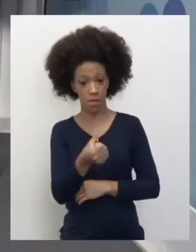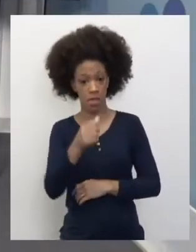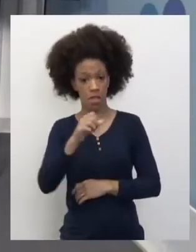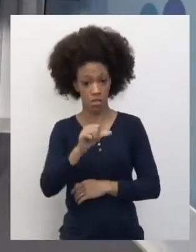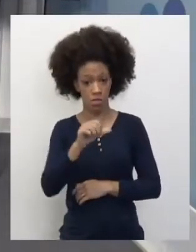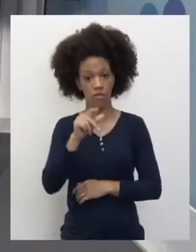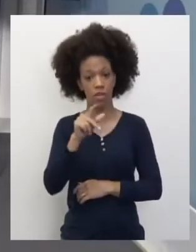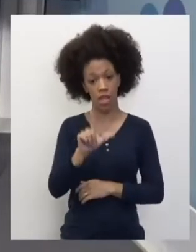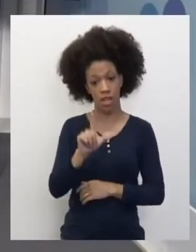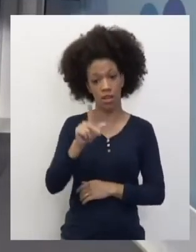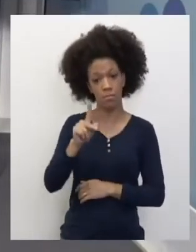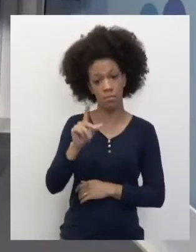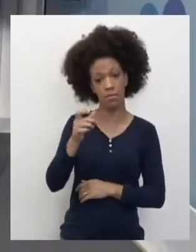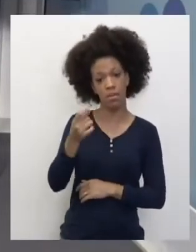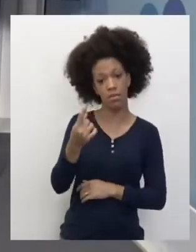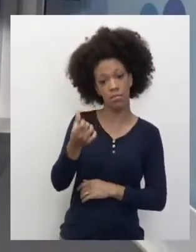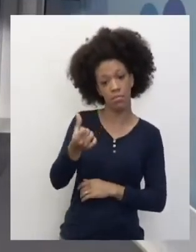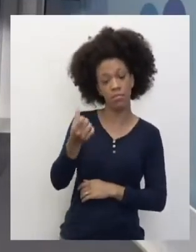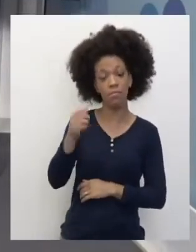EF69LP16A. E